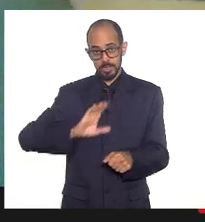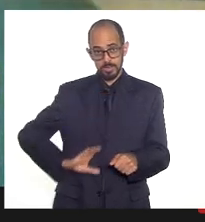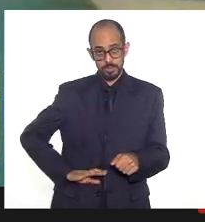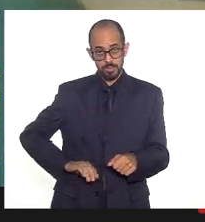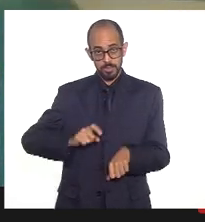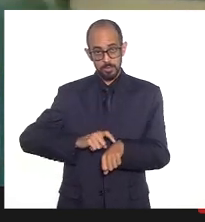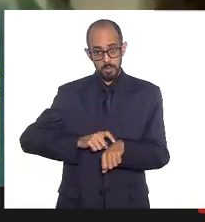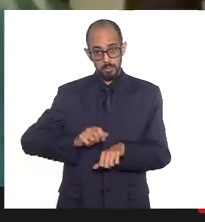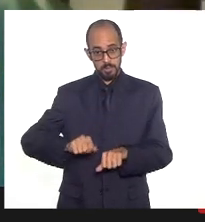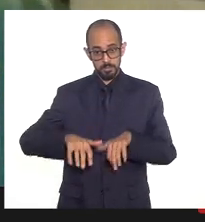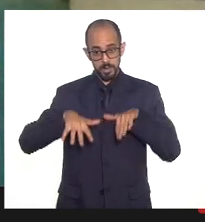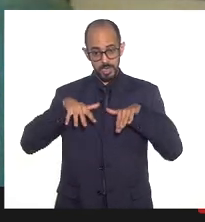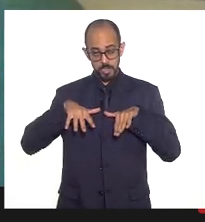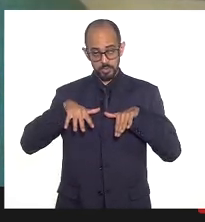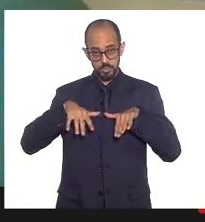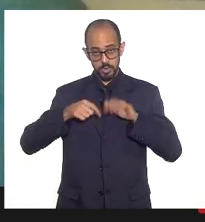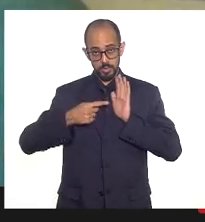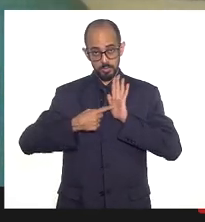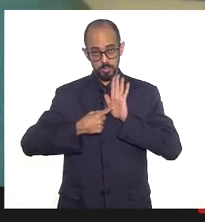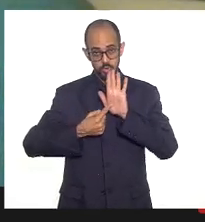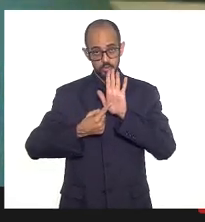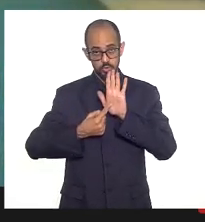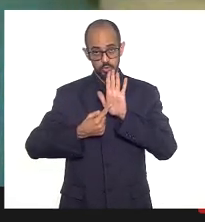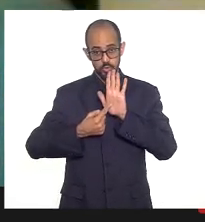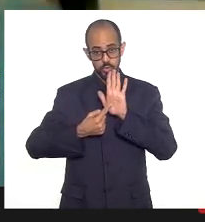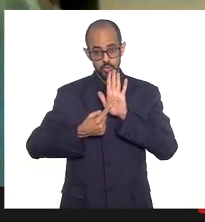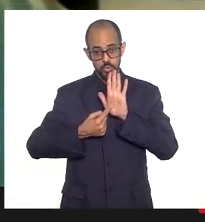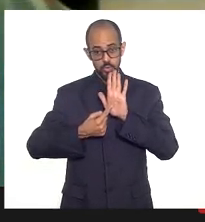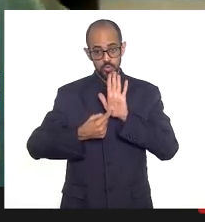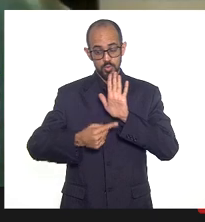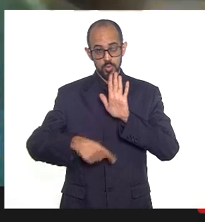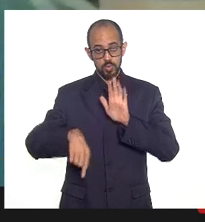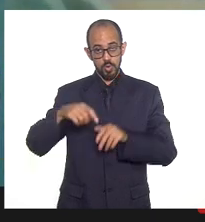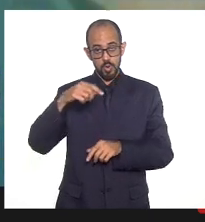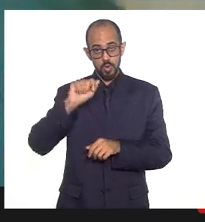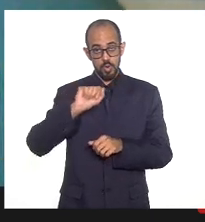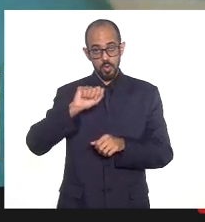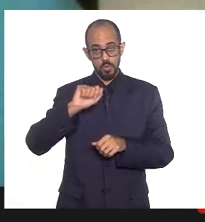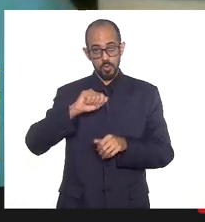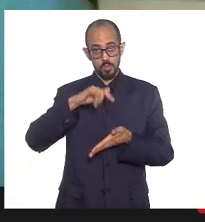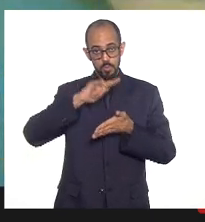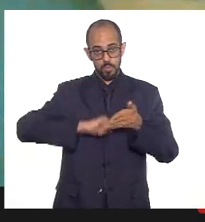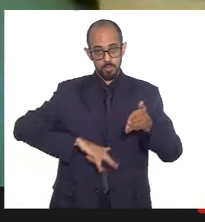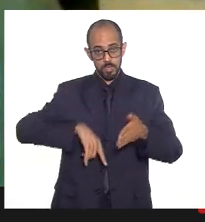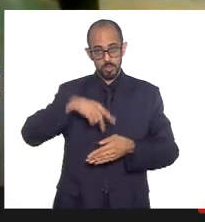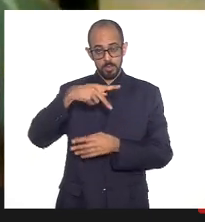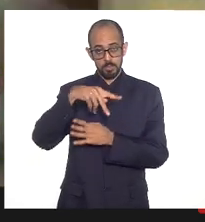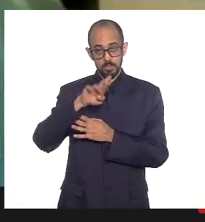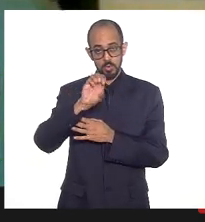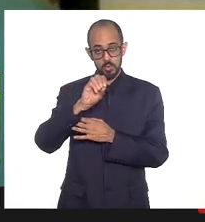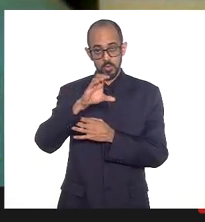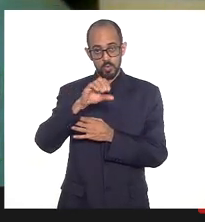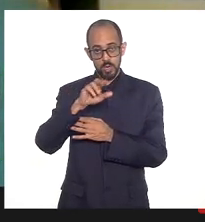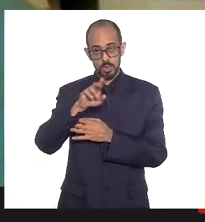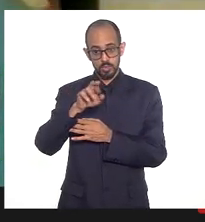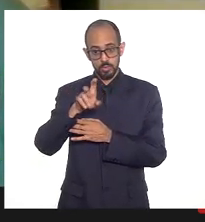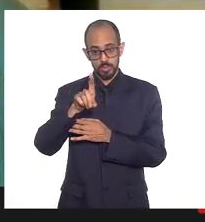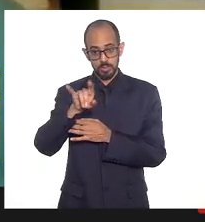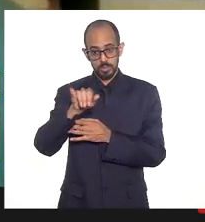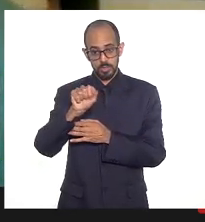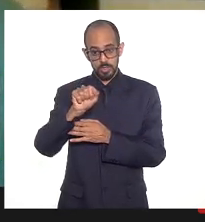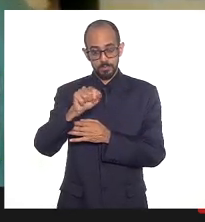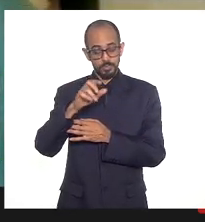ele mostrou lá um parecer da Procuradoria-Geral da Assembleia, baseado numa lei federal, que desaconselhava ele